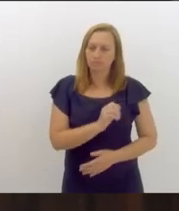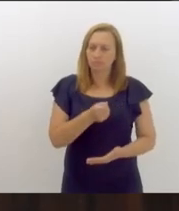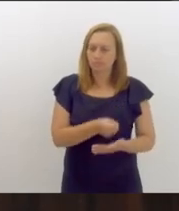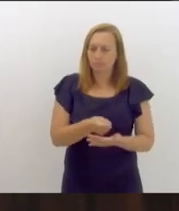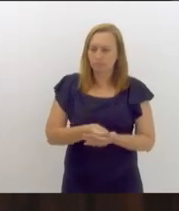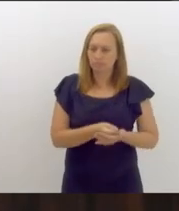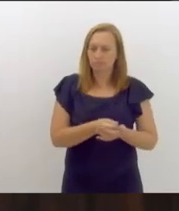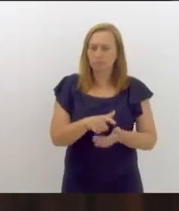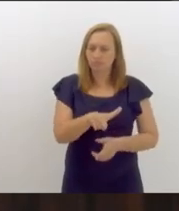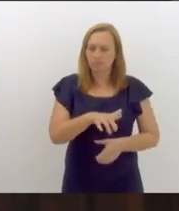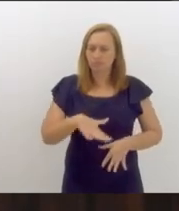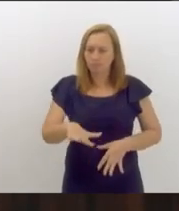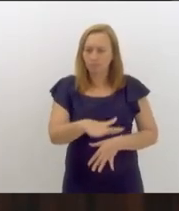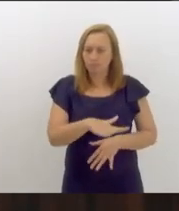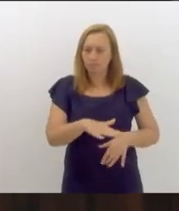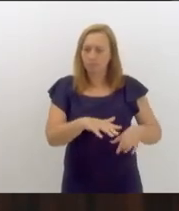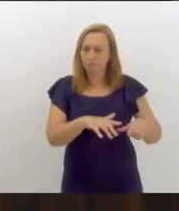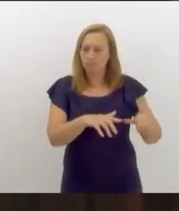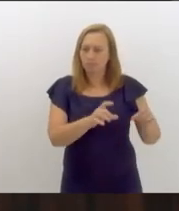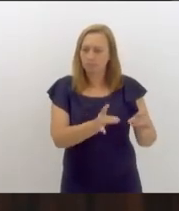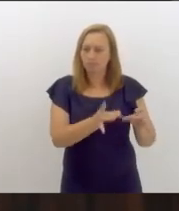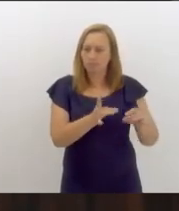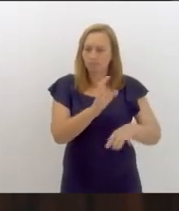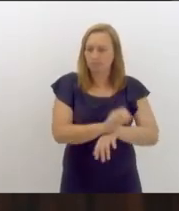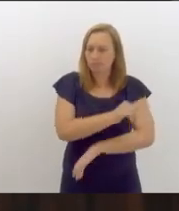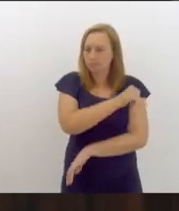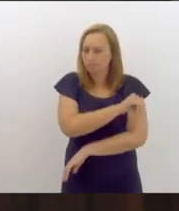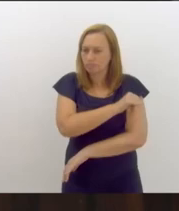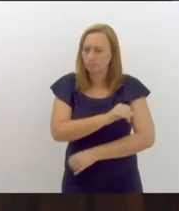no âmbito do Estado do Rio de Janeiro